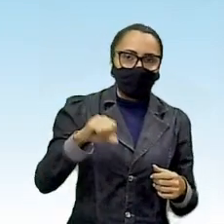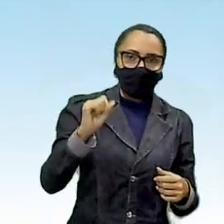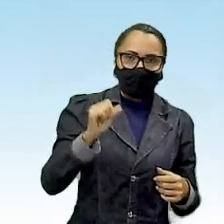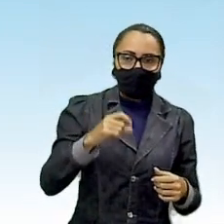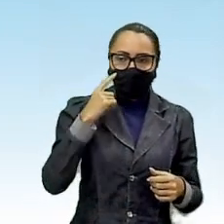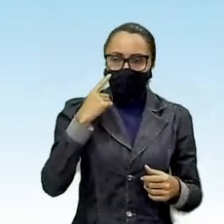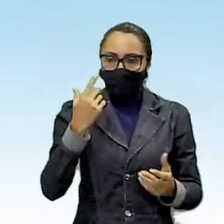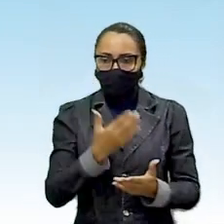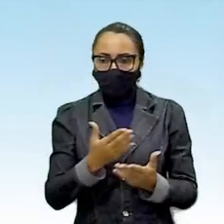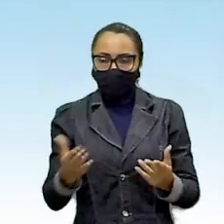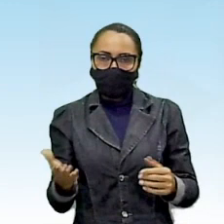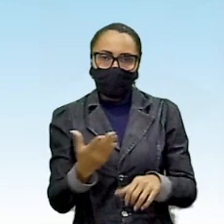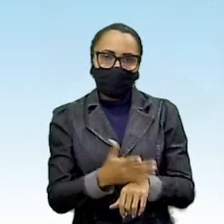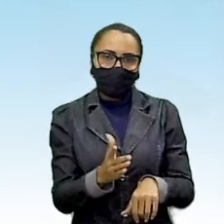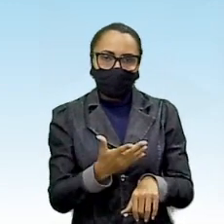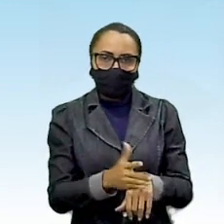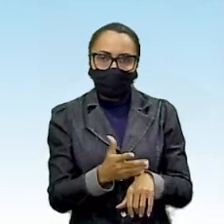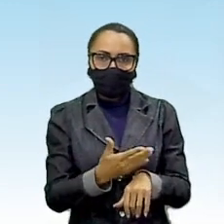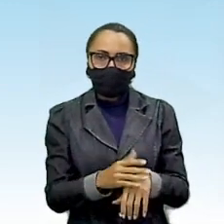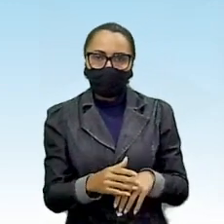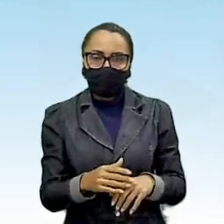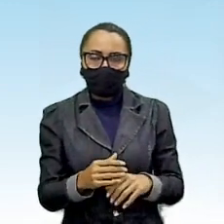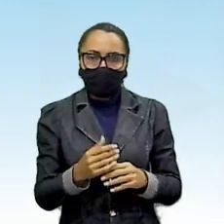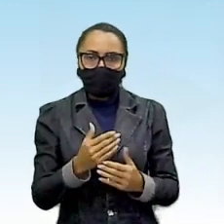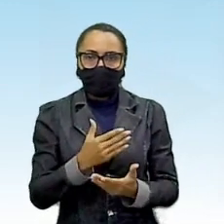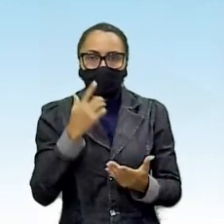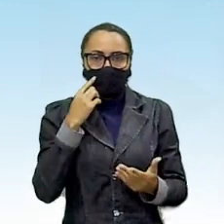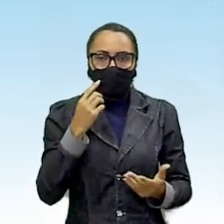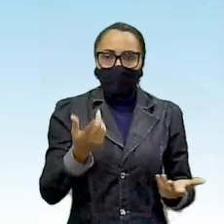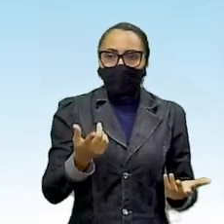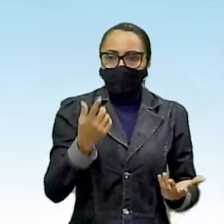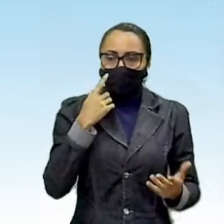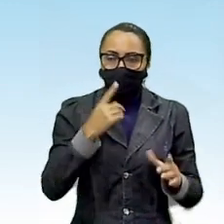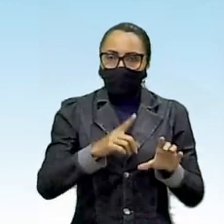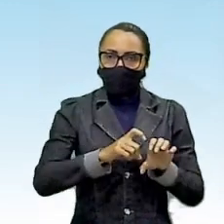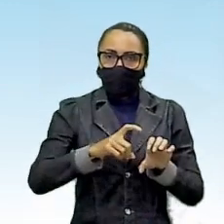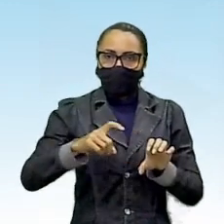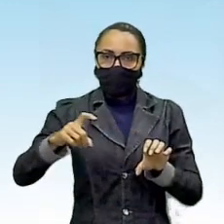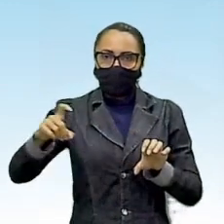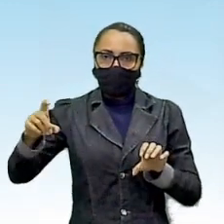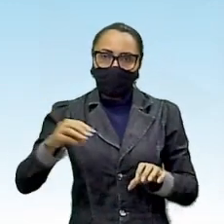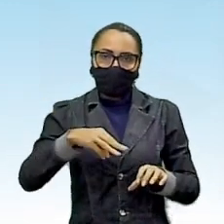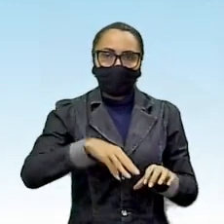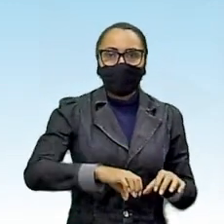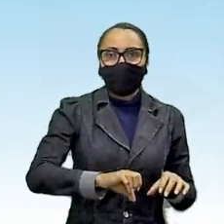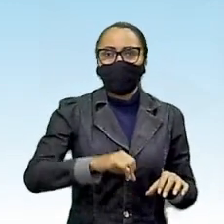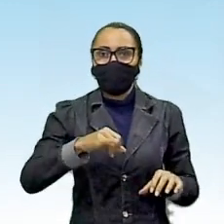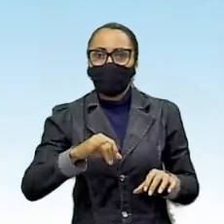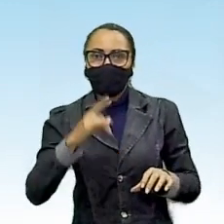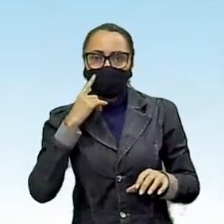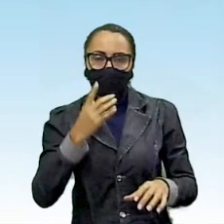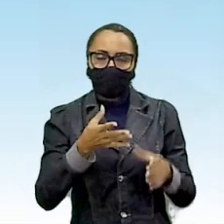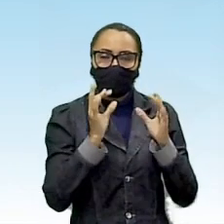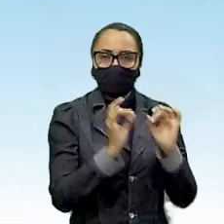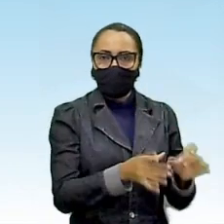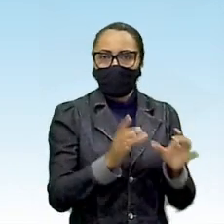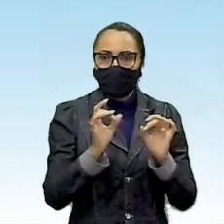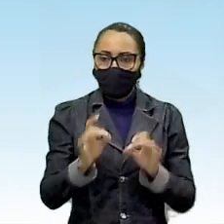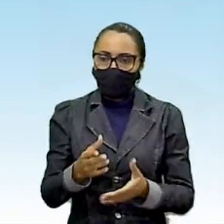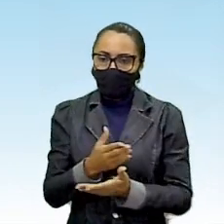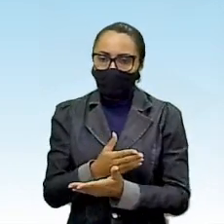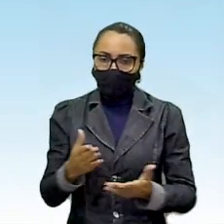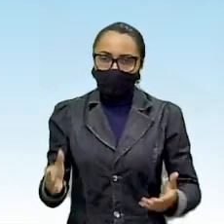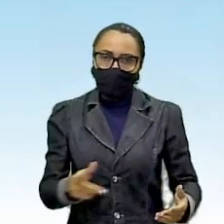de treinamento. Os microempreendedores individuais, eles estão dispensados de elaborar